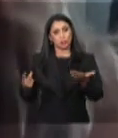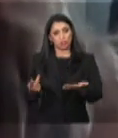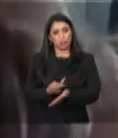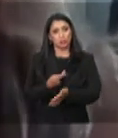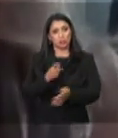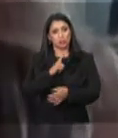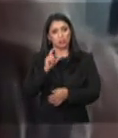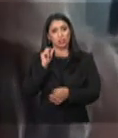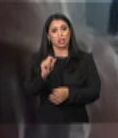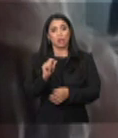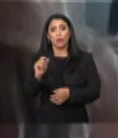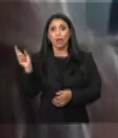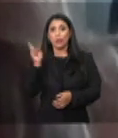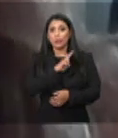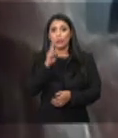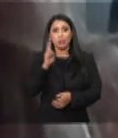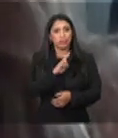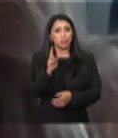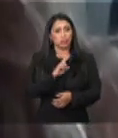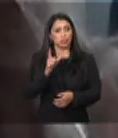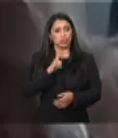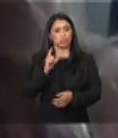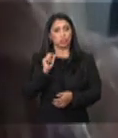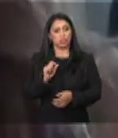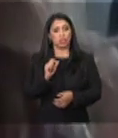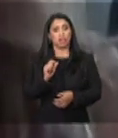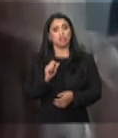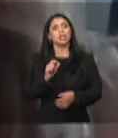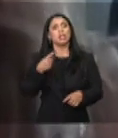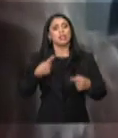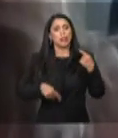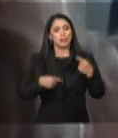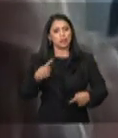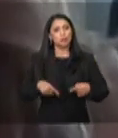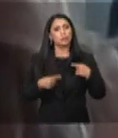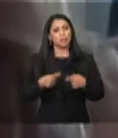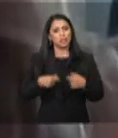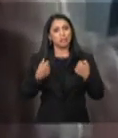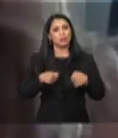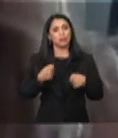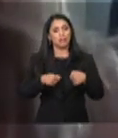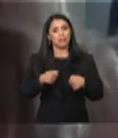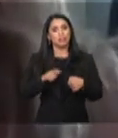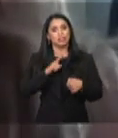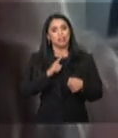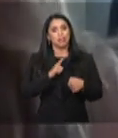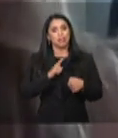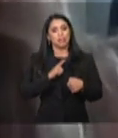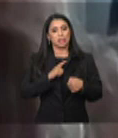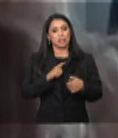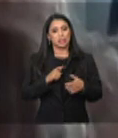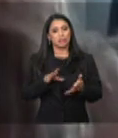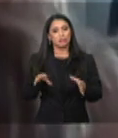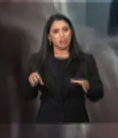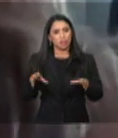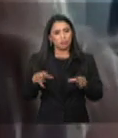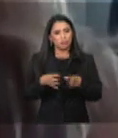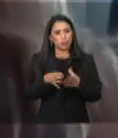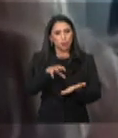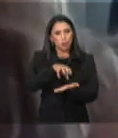é de caráter emergencial a construção dessa política precisa ser collegiada precisa ser intersetorial